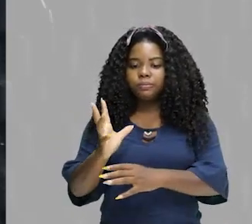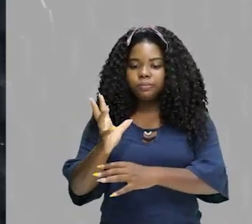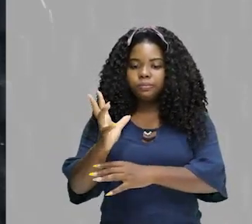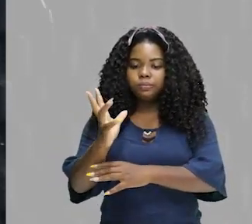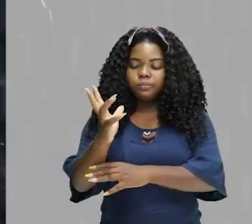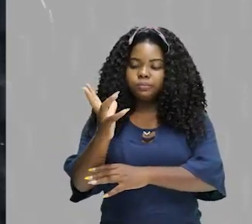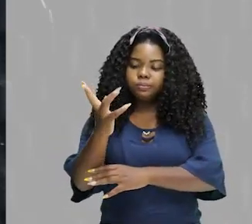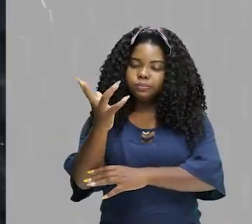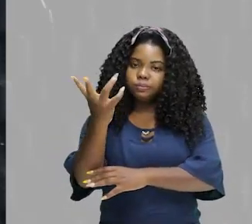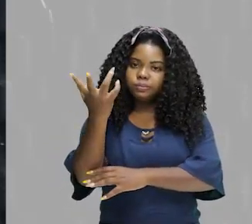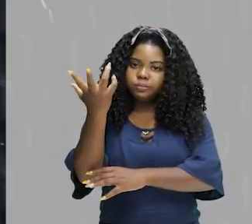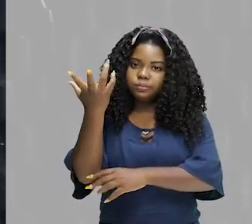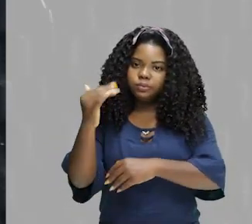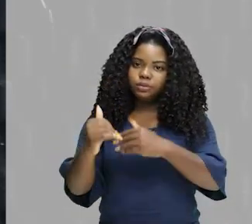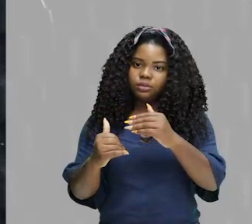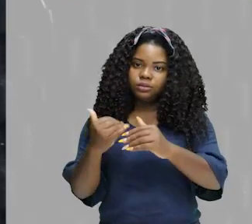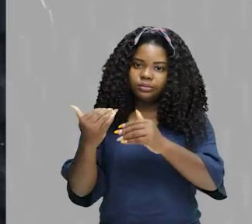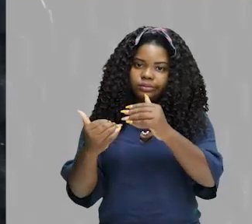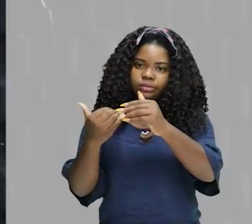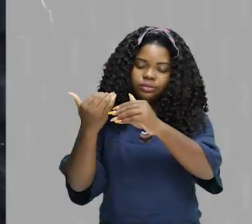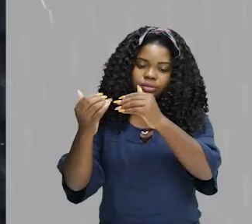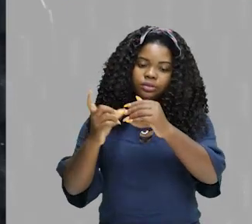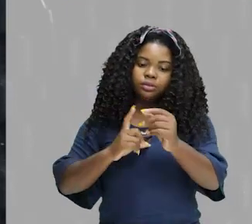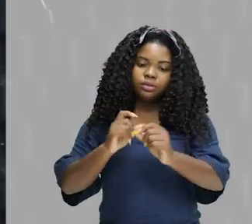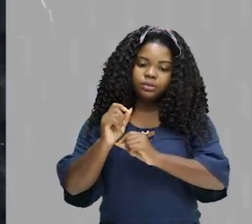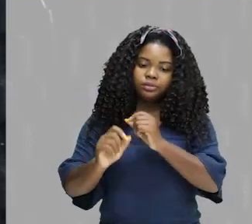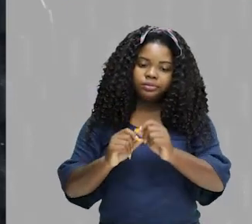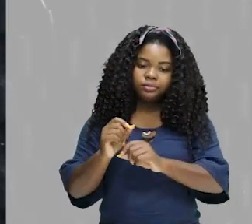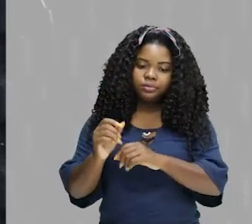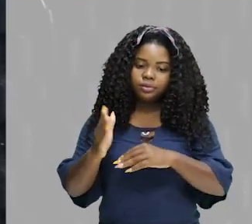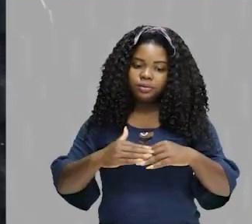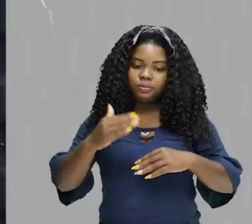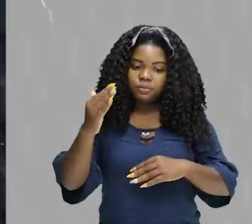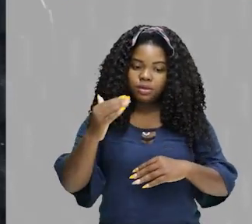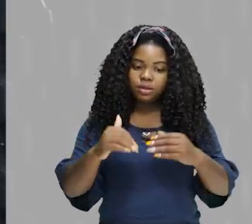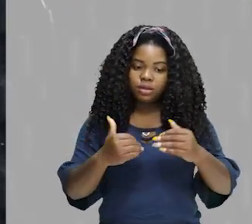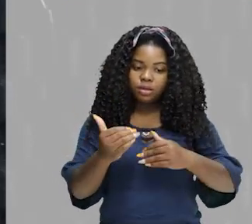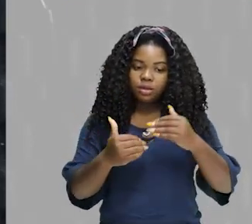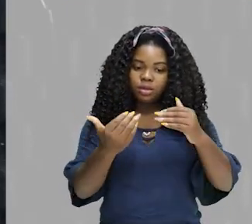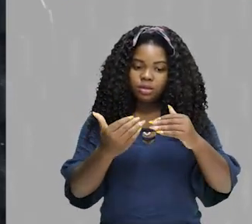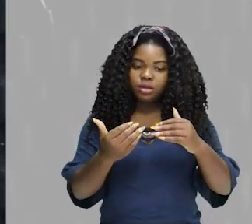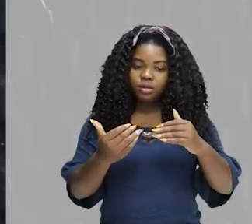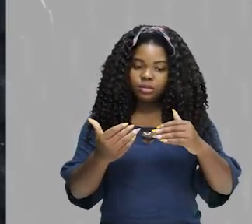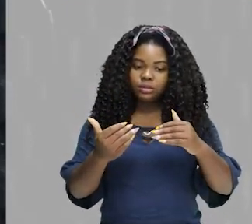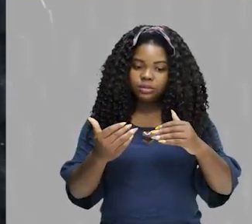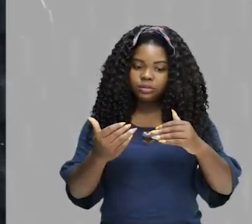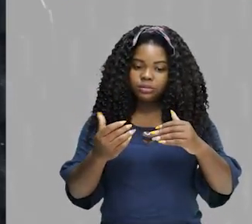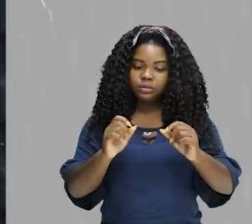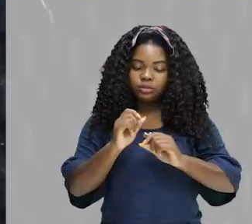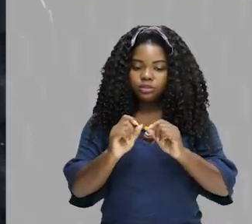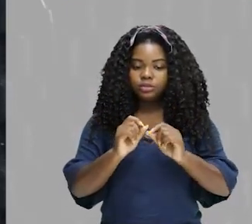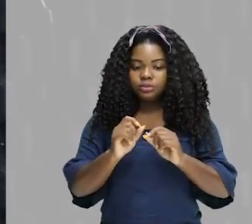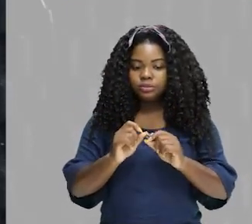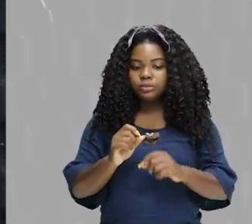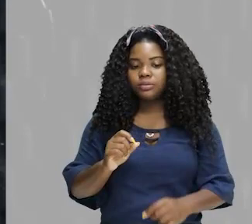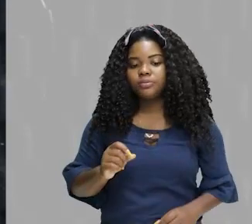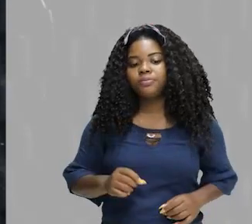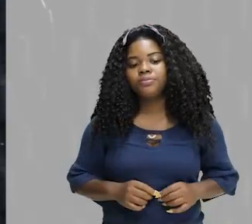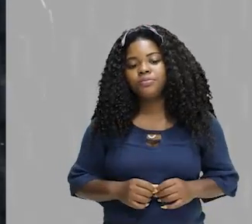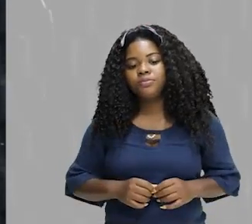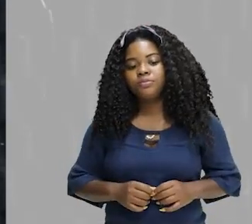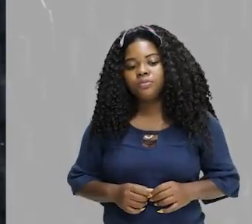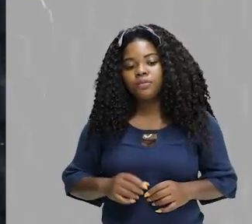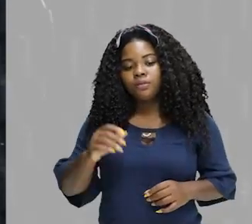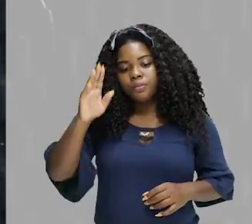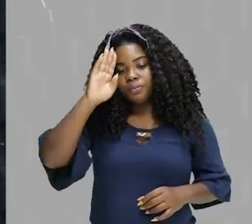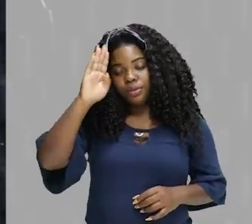das monocotiledôneas, ela tem um maior crescimento no sentido de comprimento, ou seja, um